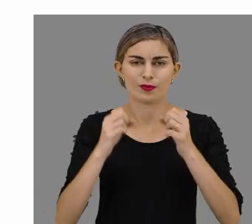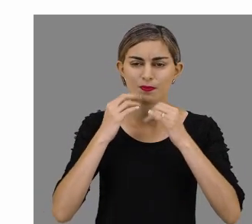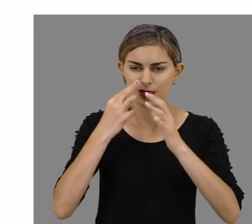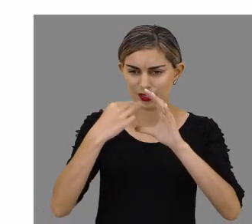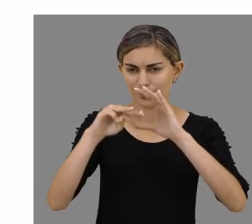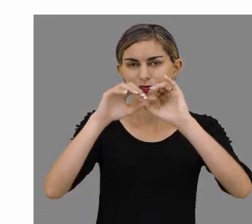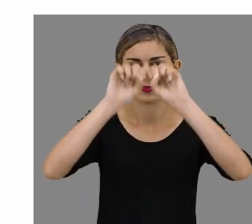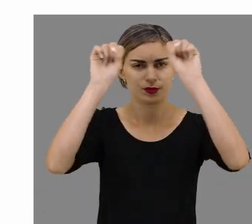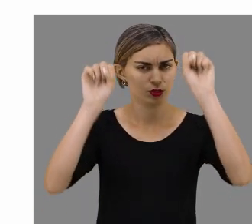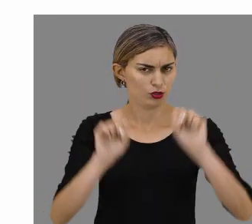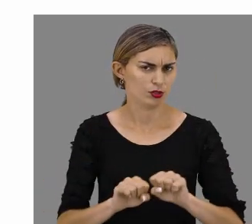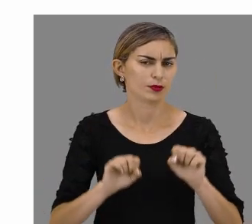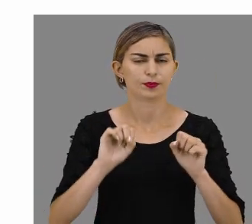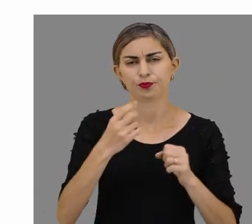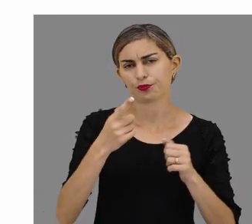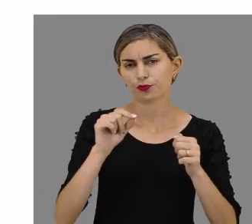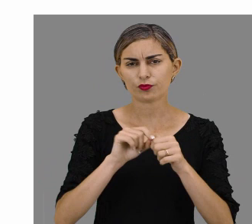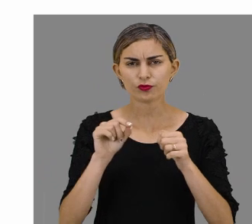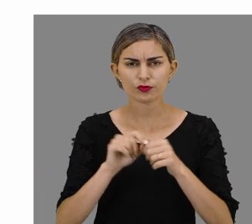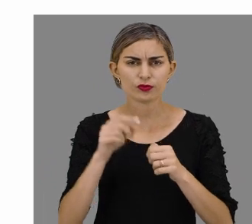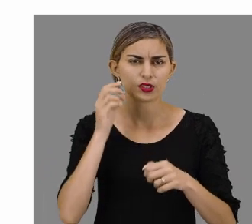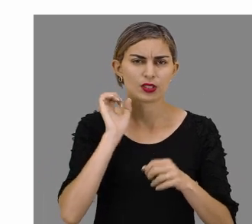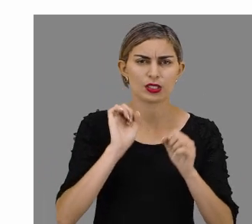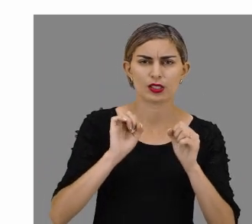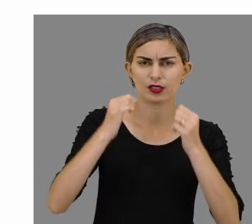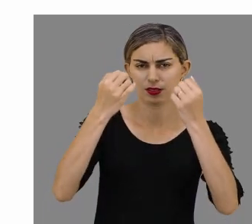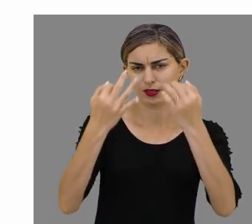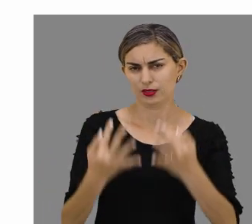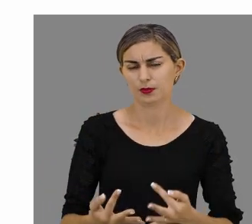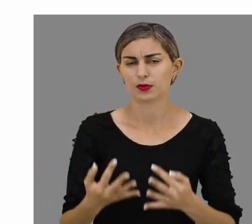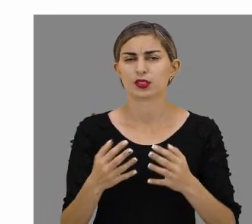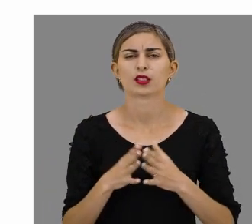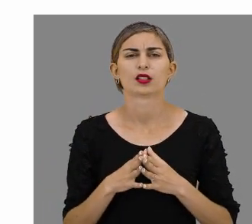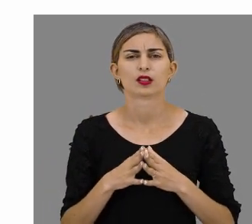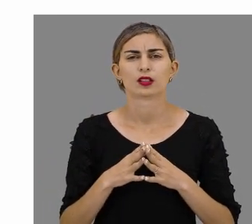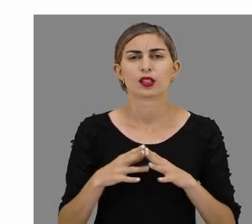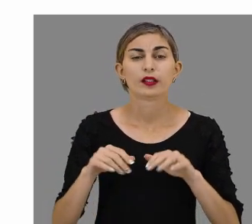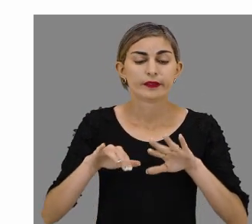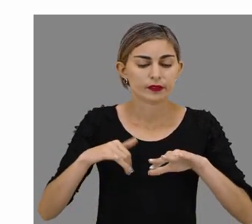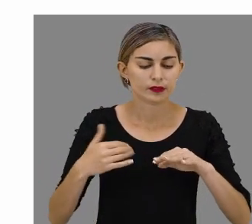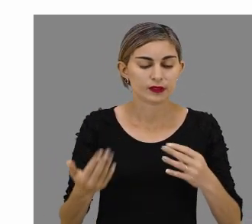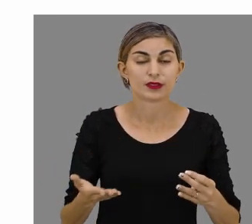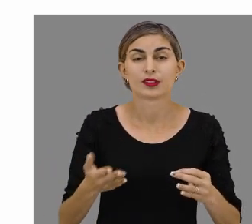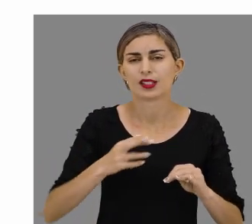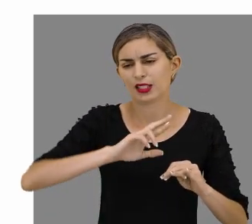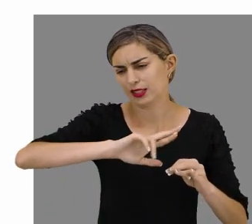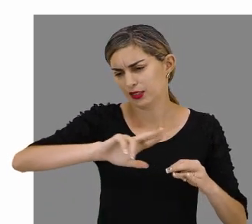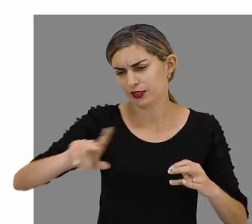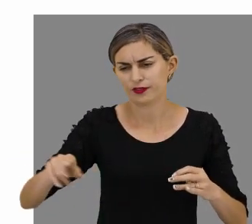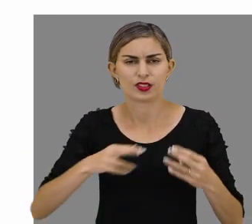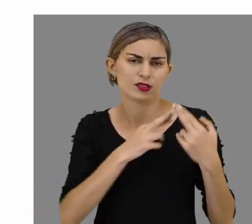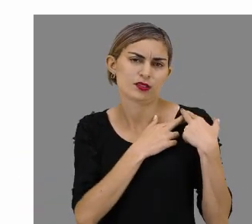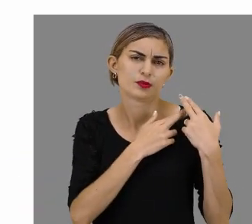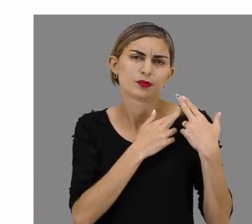no sistema ou que fique ouvindo algum determinado evento ocorrer. Enfim,